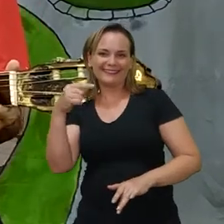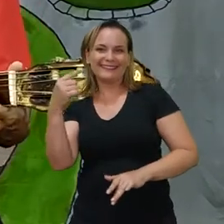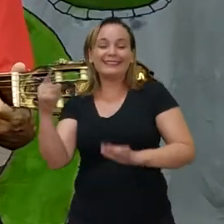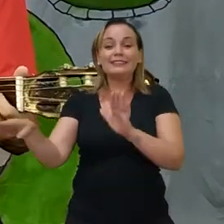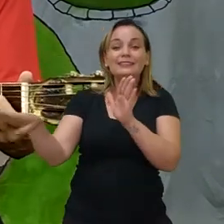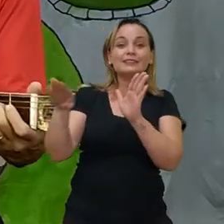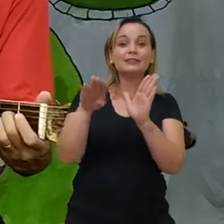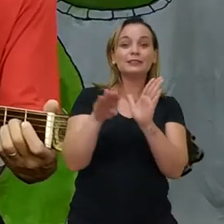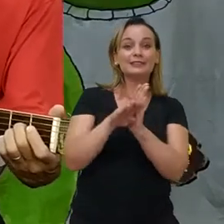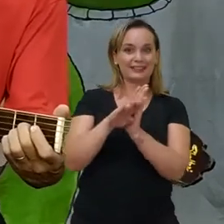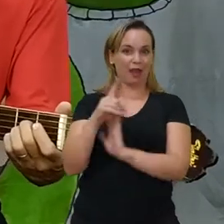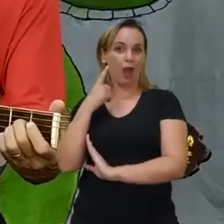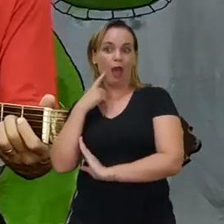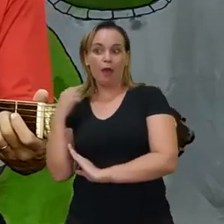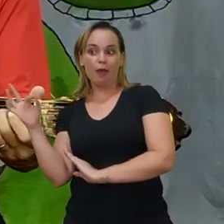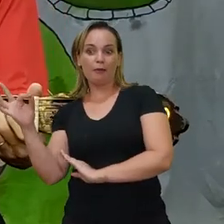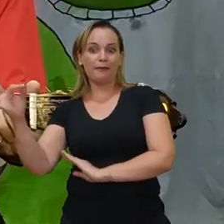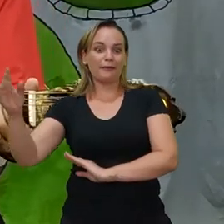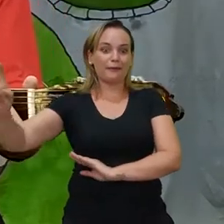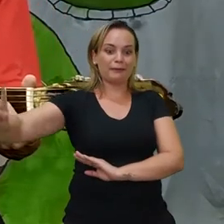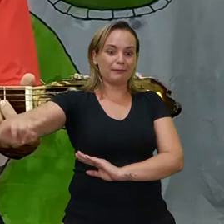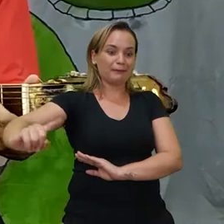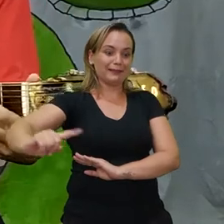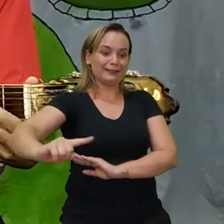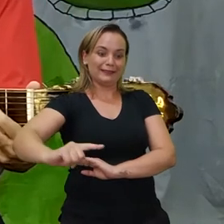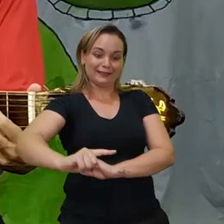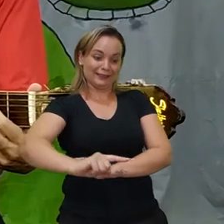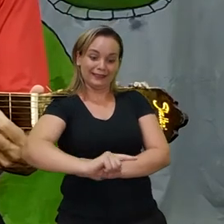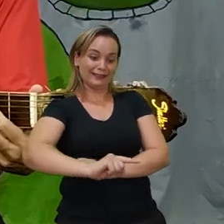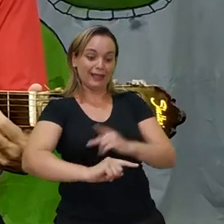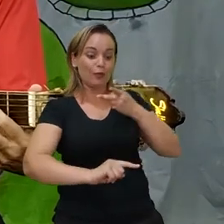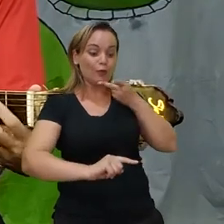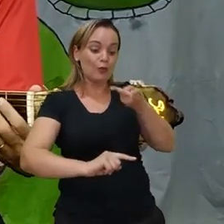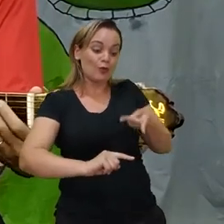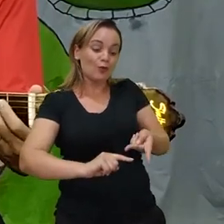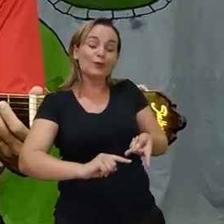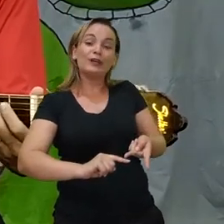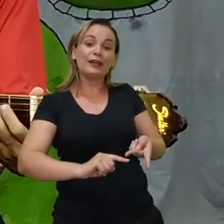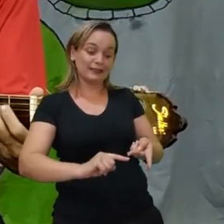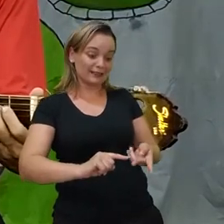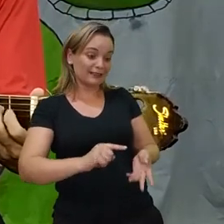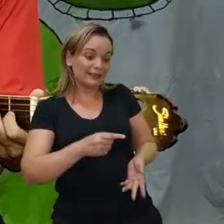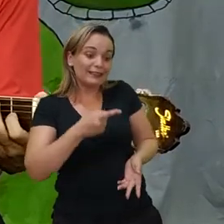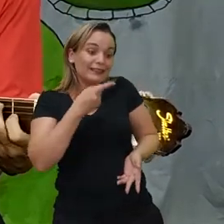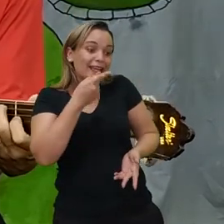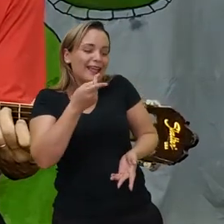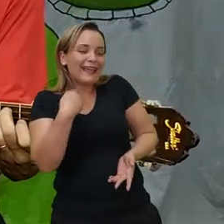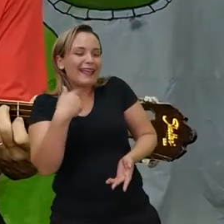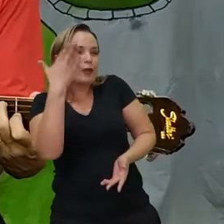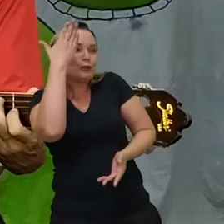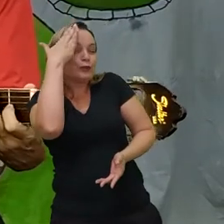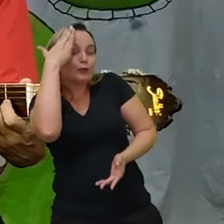nosso saudoso ratinho. E ele disse: ah, assim que soube,